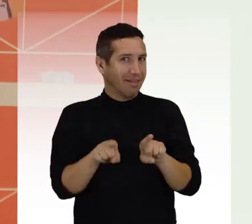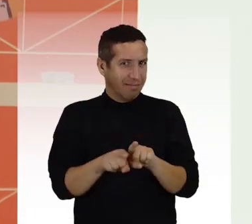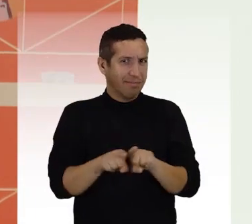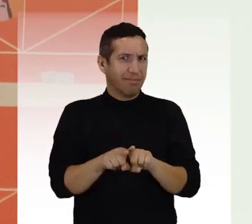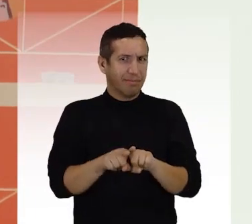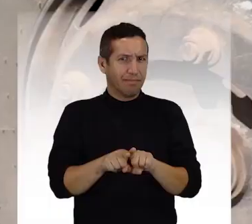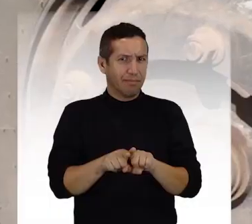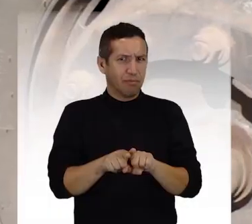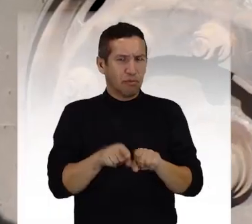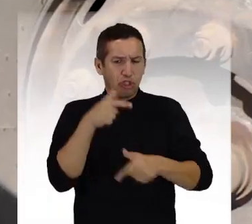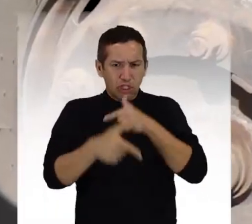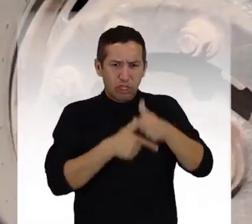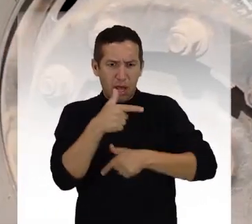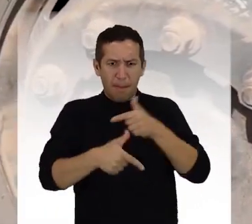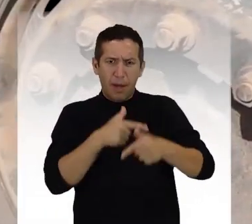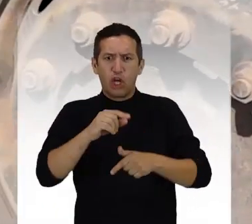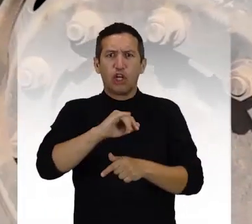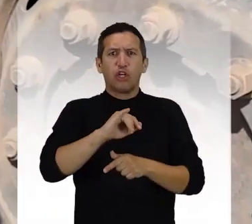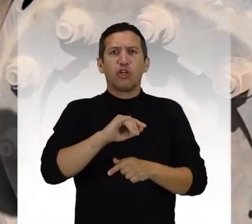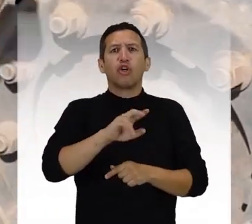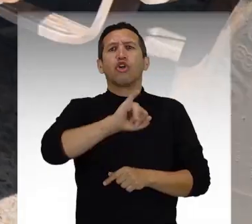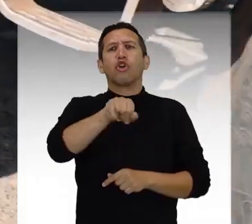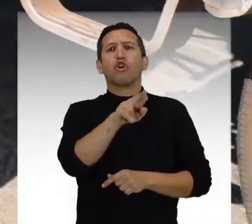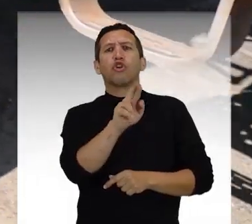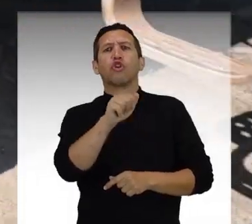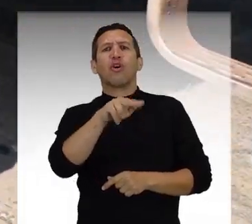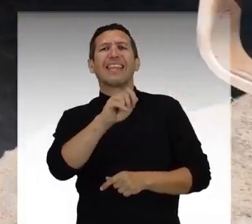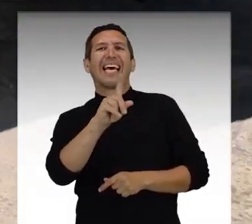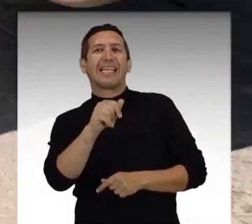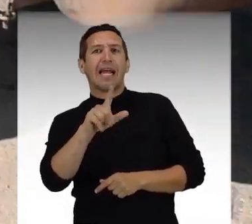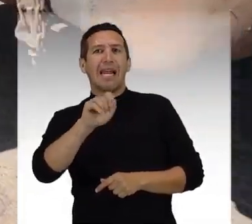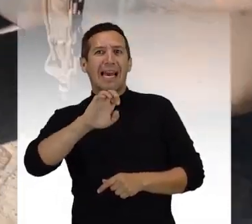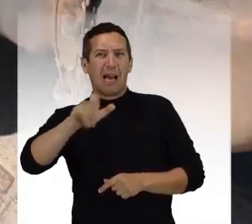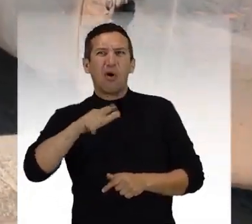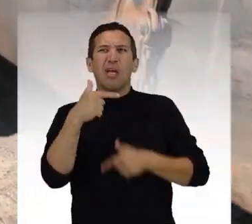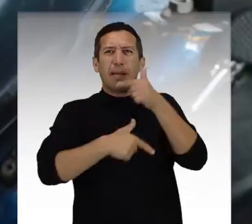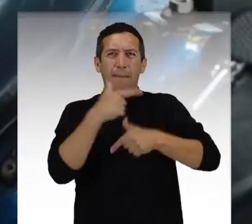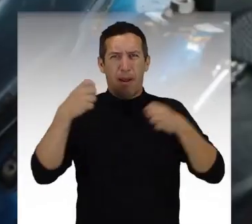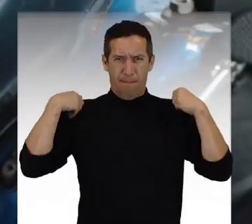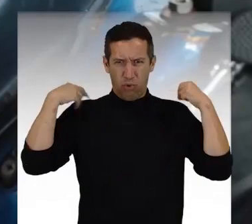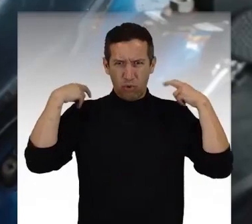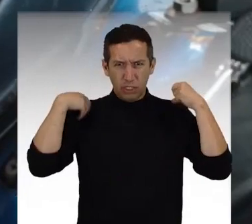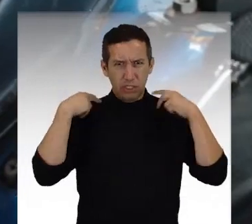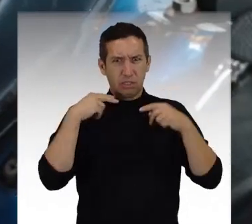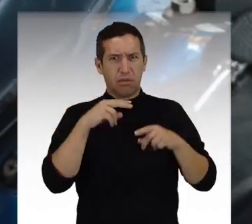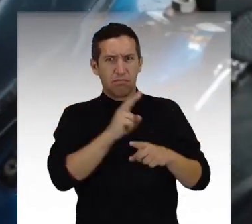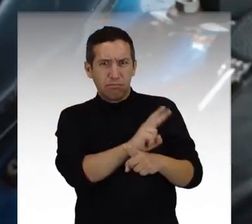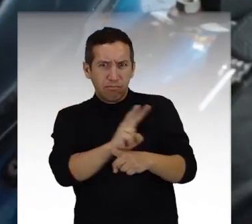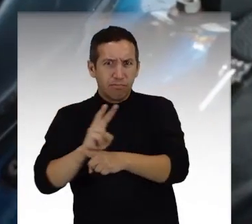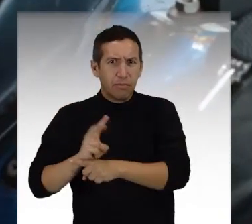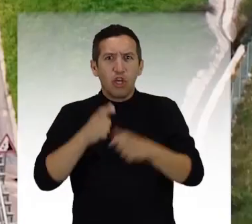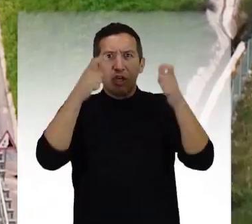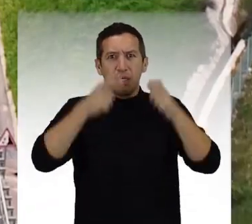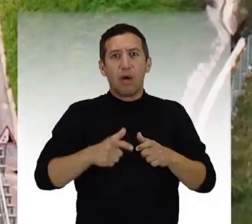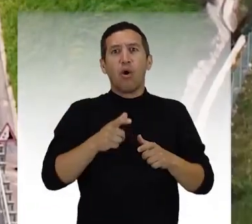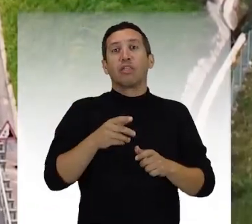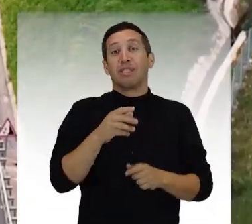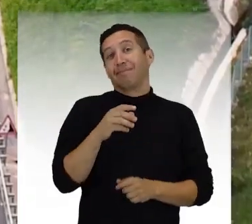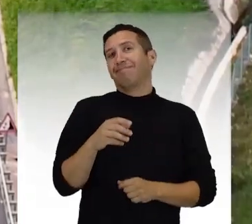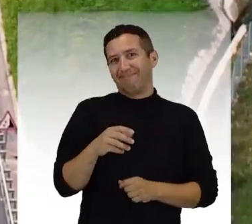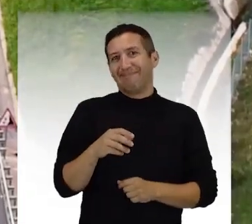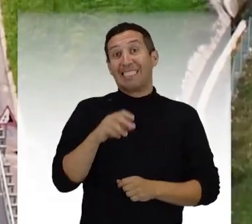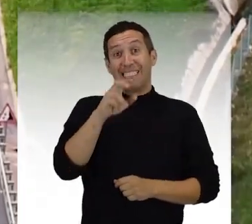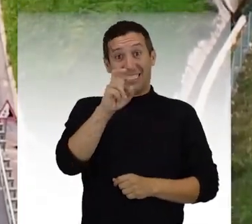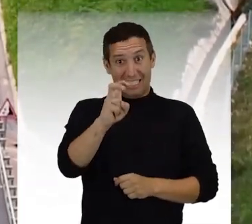ver também. Operação Jornada Legal confirma a gravidade das condições de trabalho de motoristas profissionais em 5